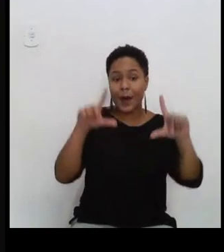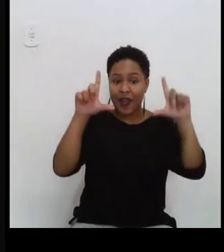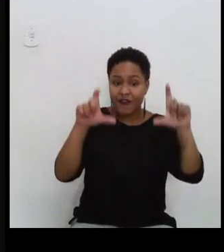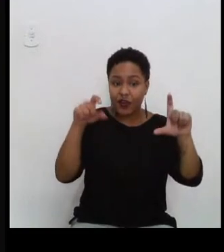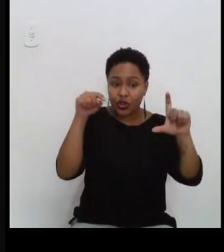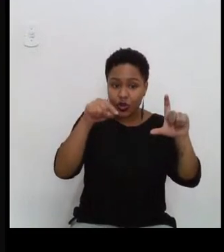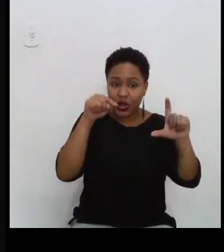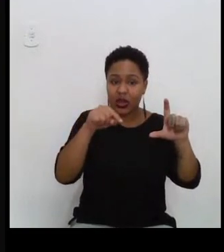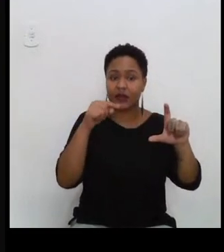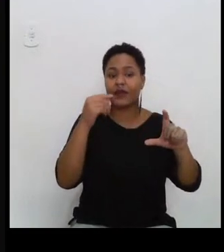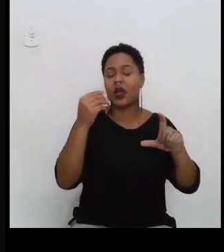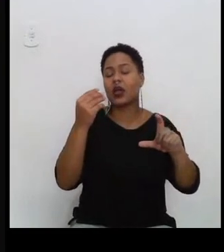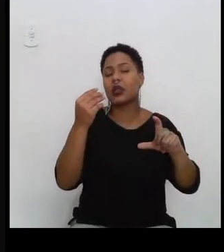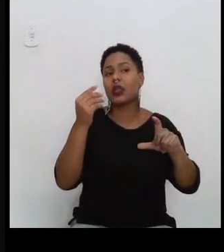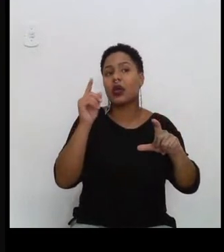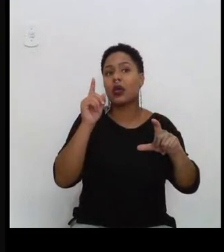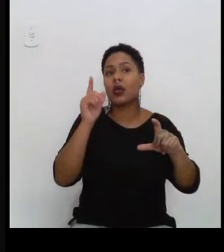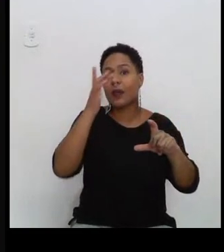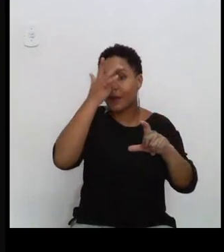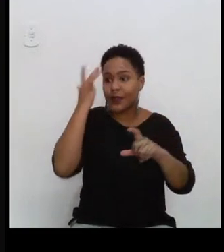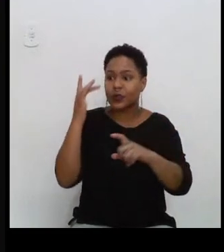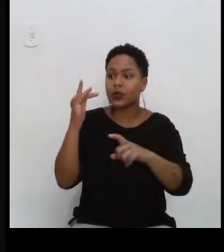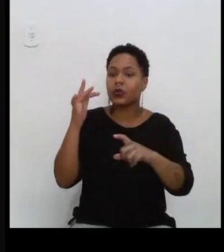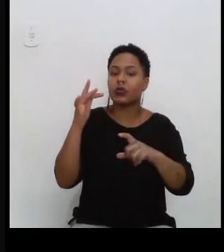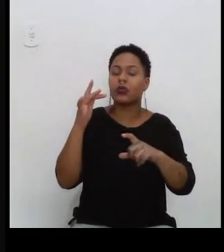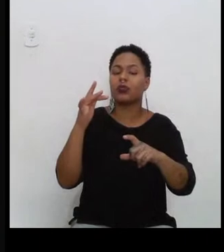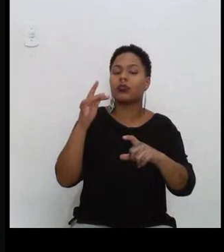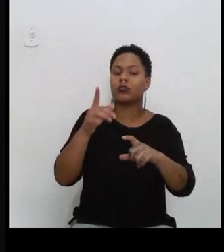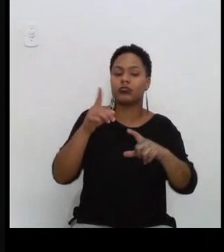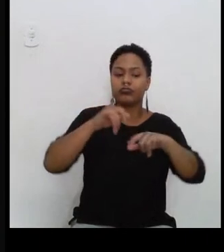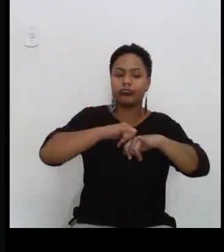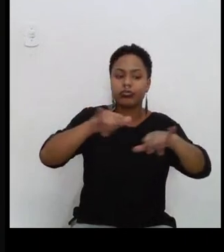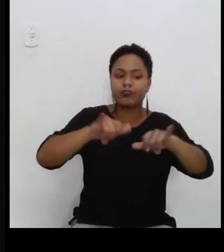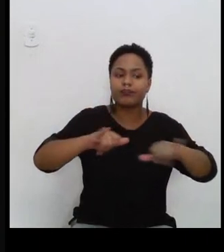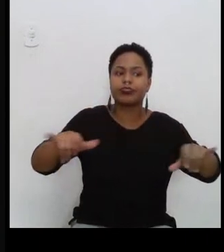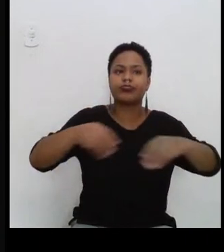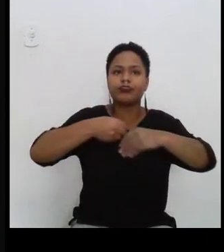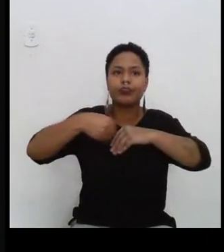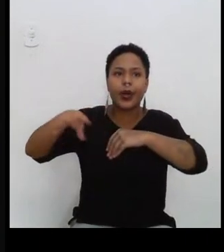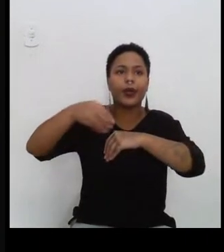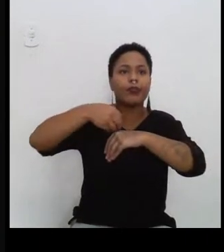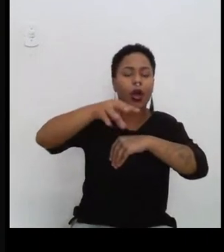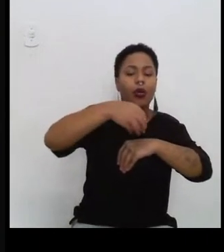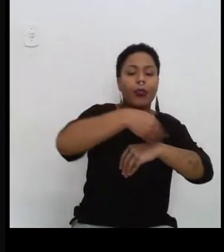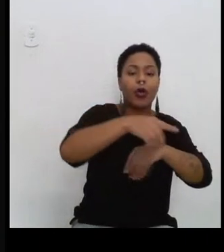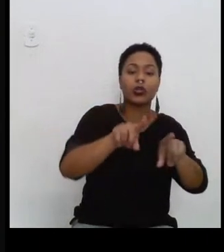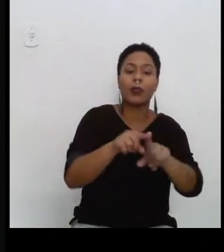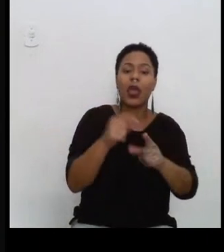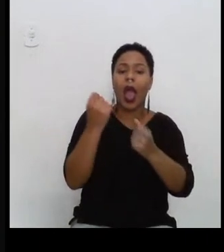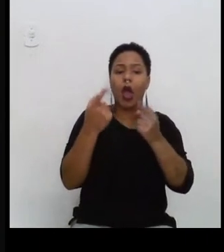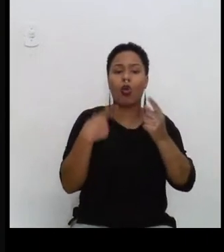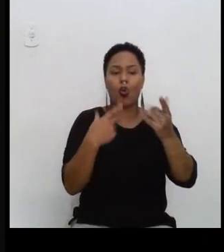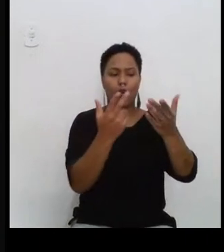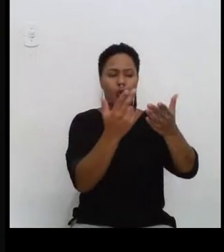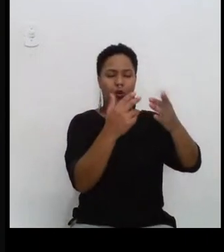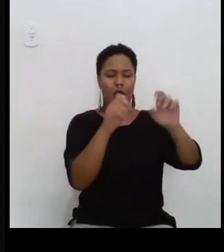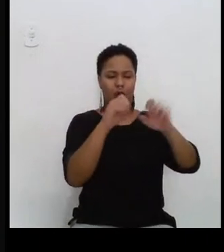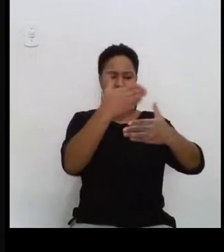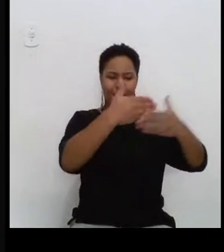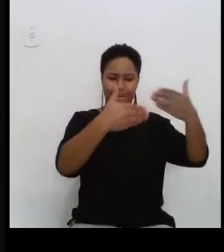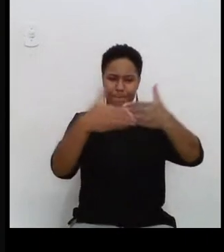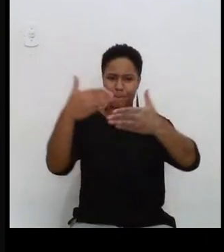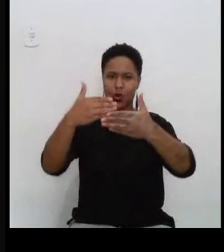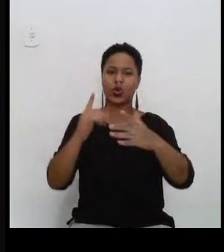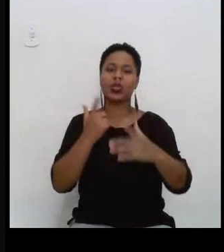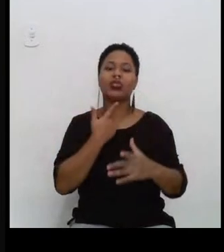cortá-las Ampla amplificada perguntas fragmentos de largura e se alimentam os muros Esperança colha e o robô